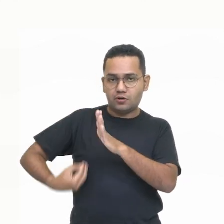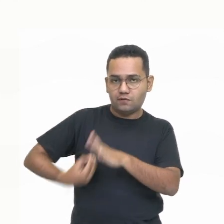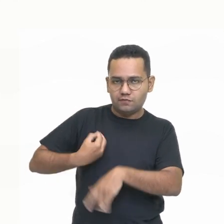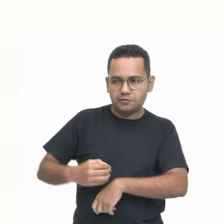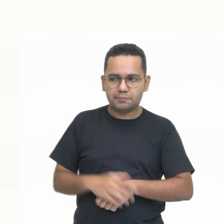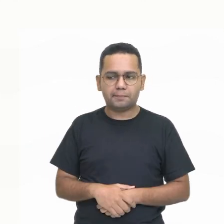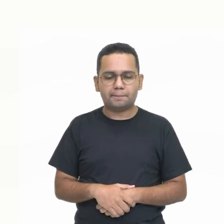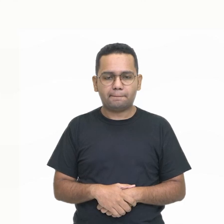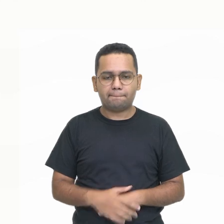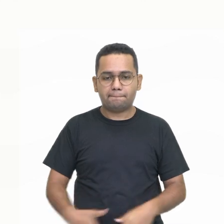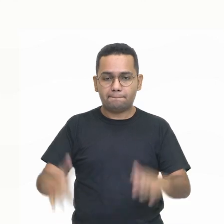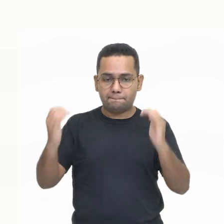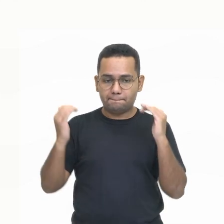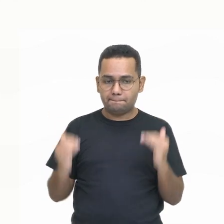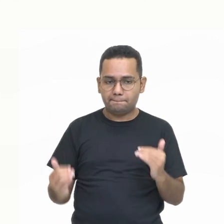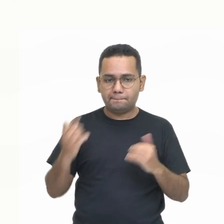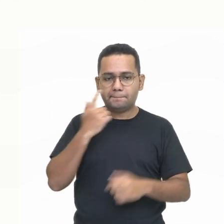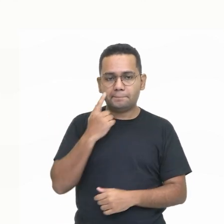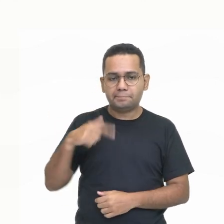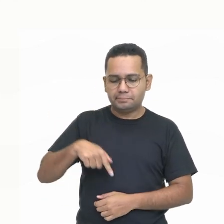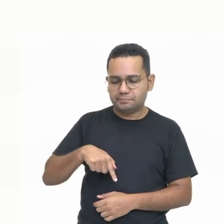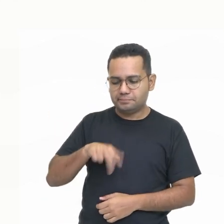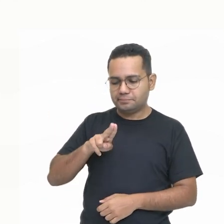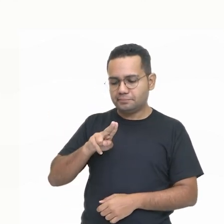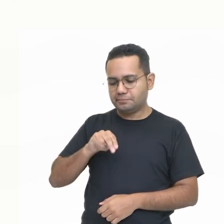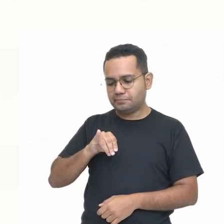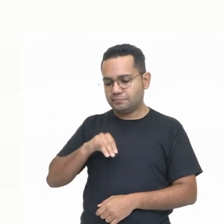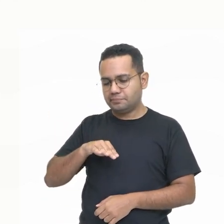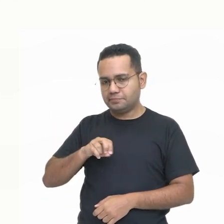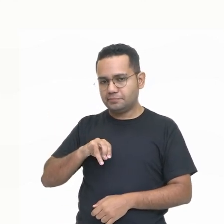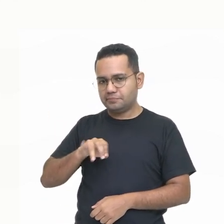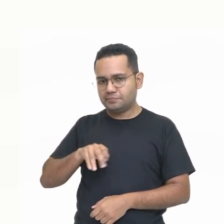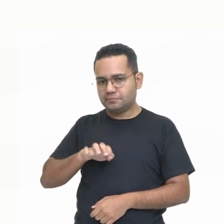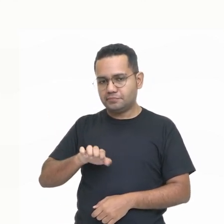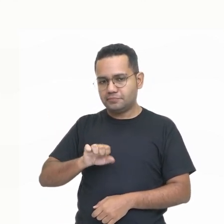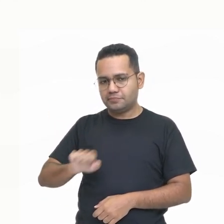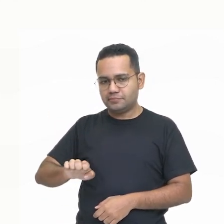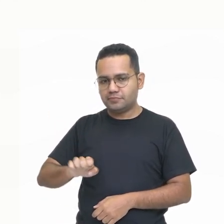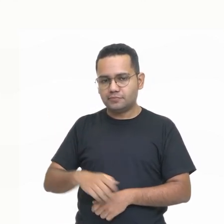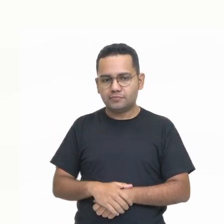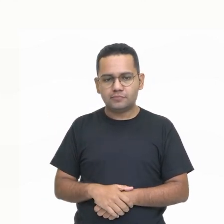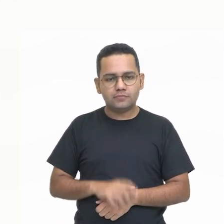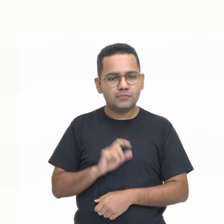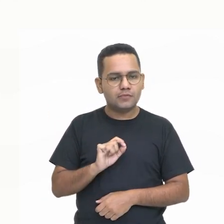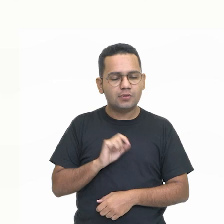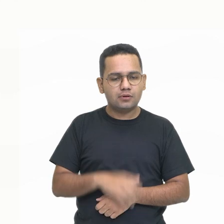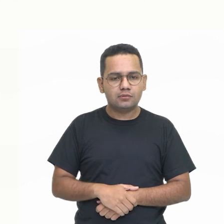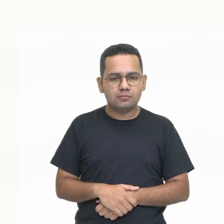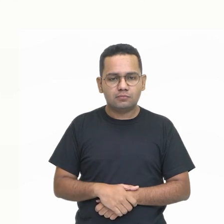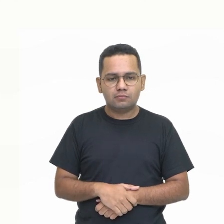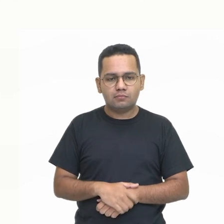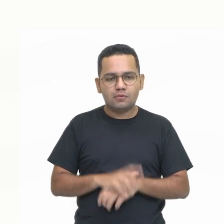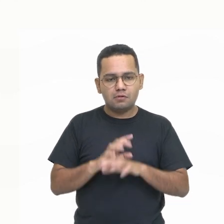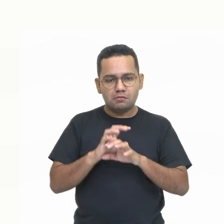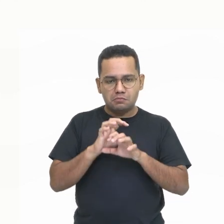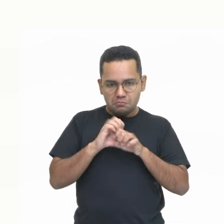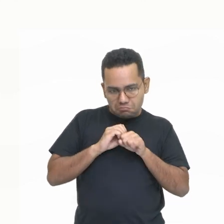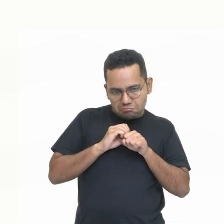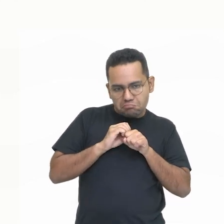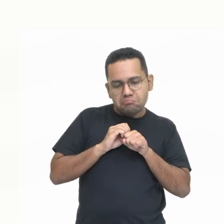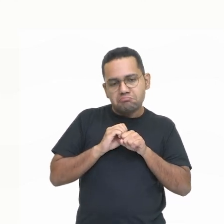na quimiossíntese, a gente tem a oxidação da substância inorgânica. Então, nós temos